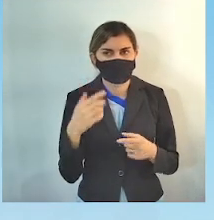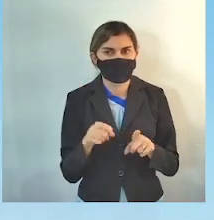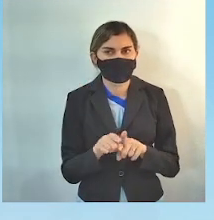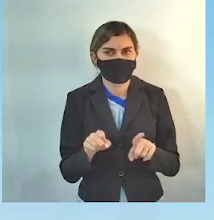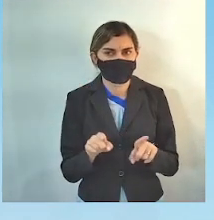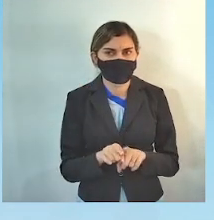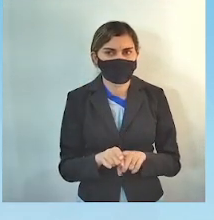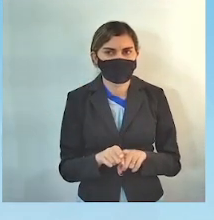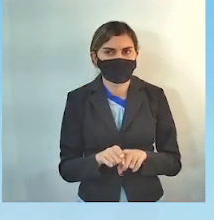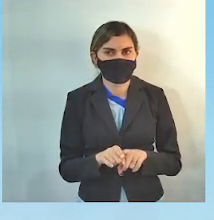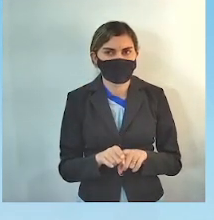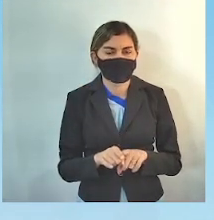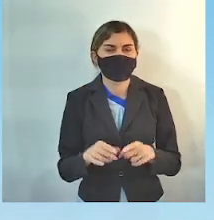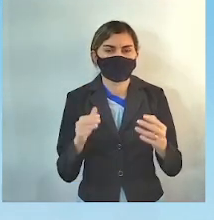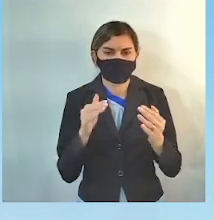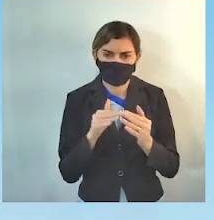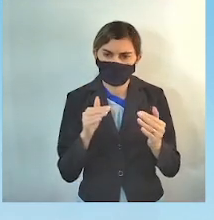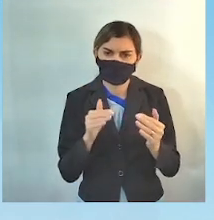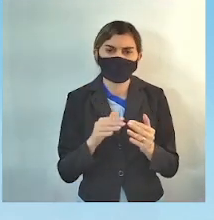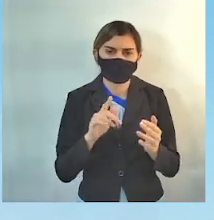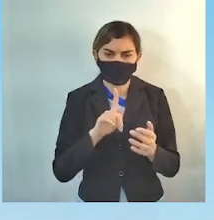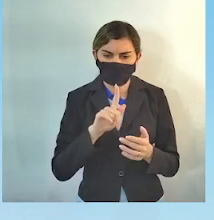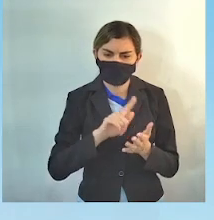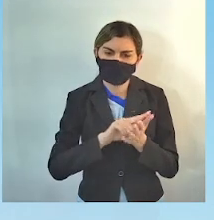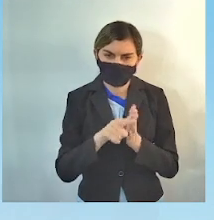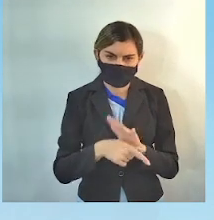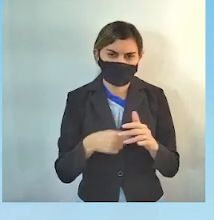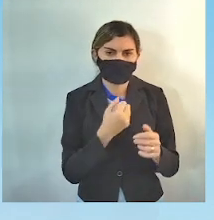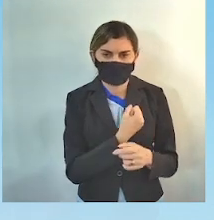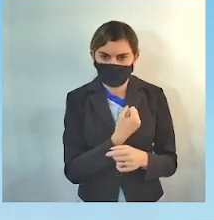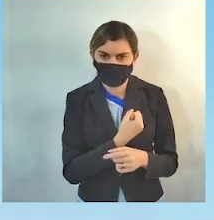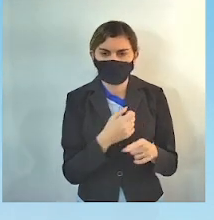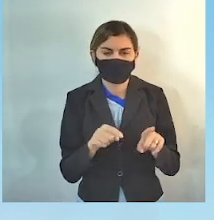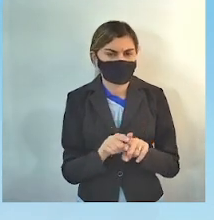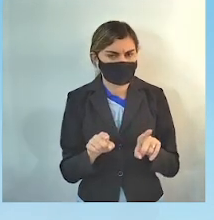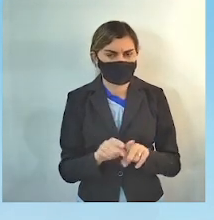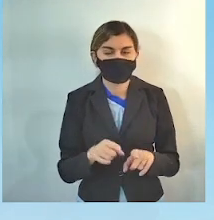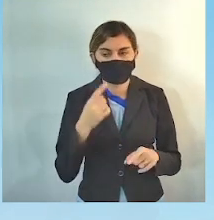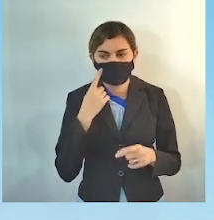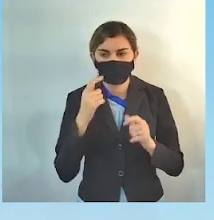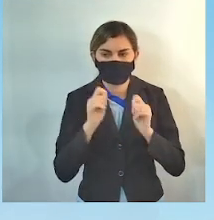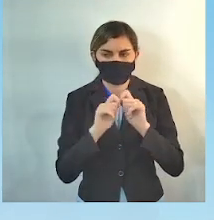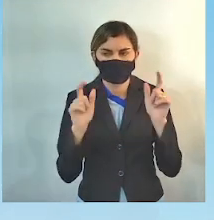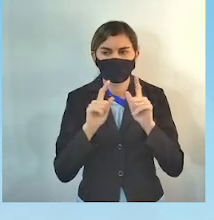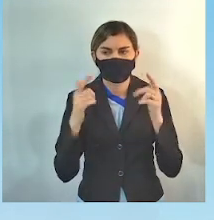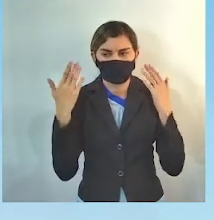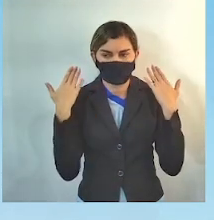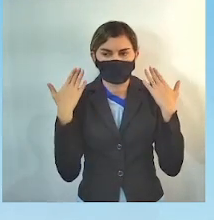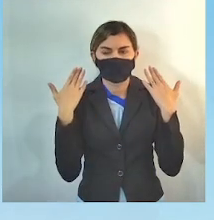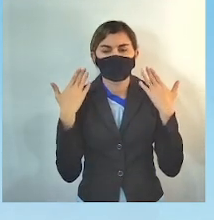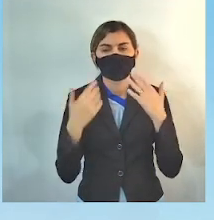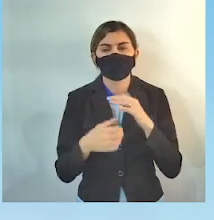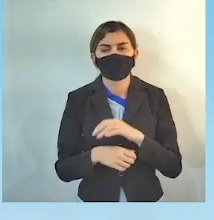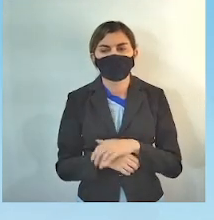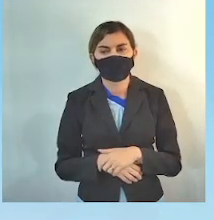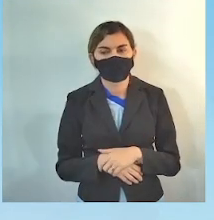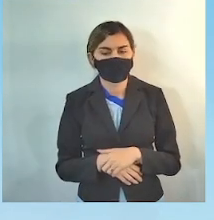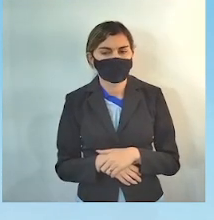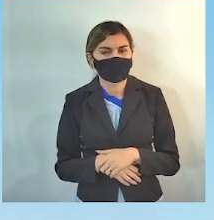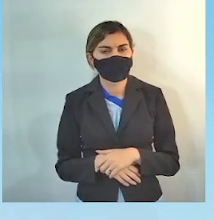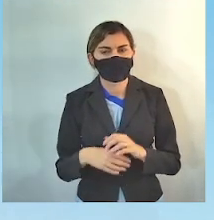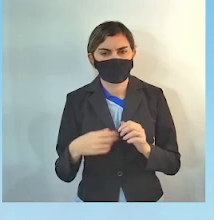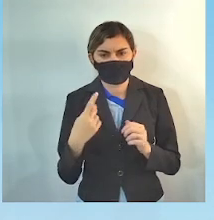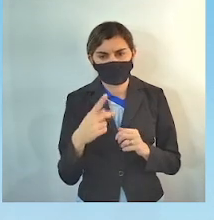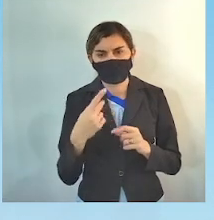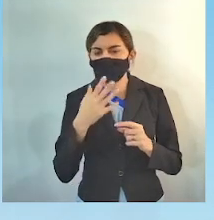verbo there to be que vai concordar em gênero e número. E these pens are blue. Estas canetas